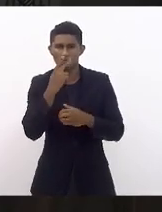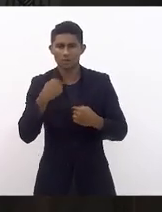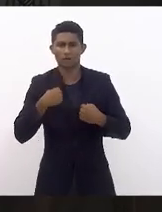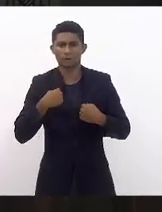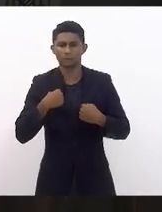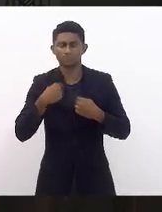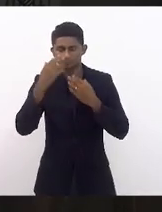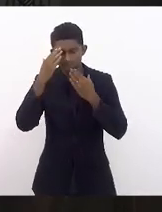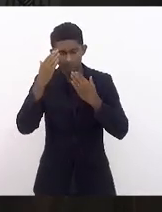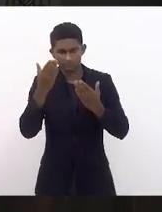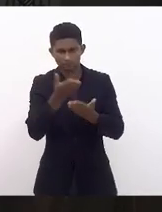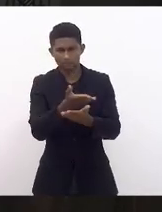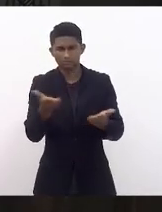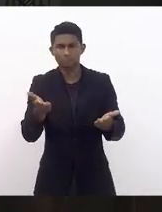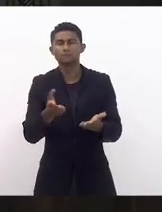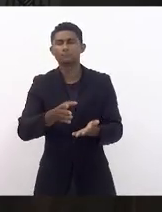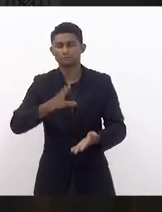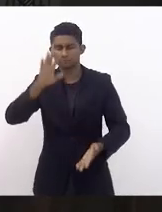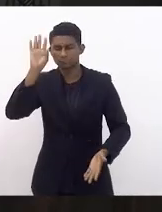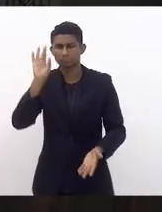Obrigada a todos vocês de verdade.